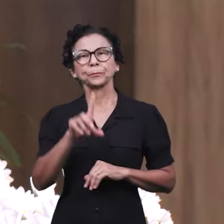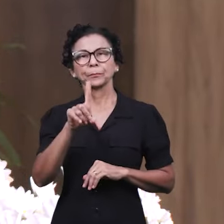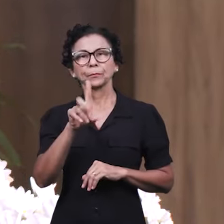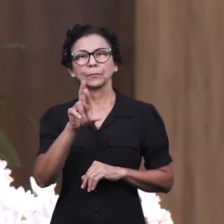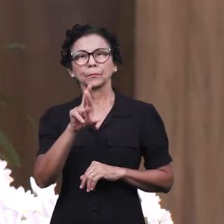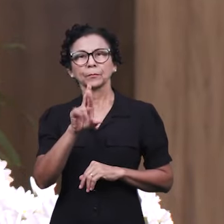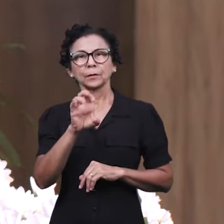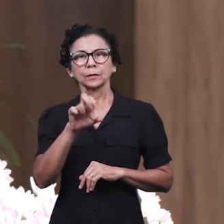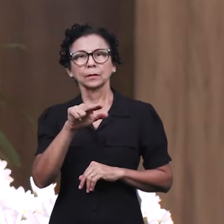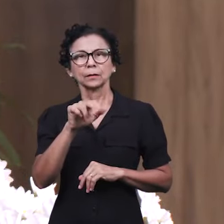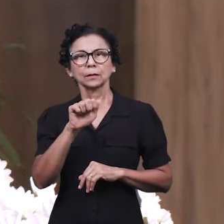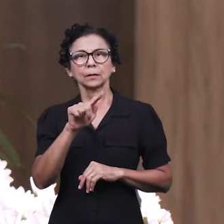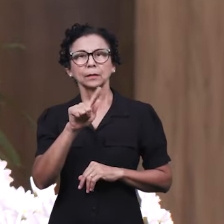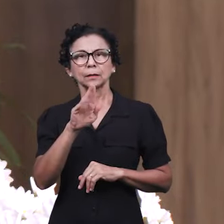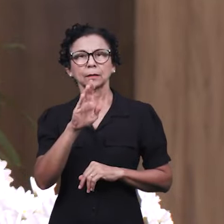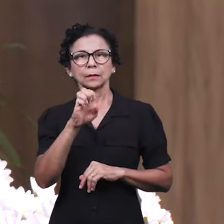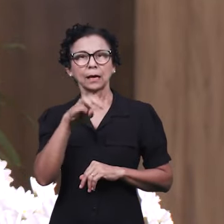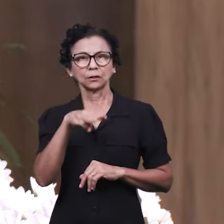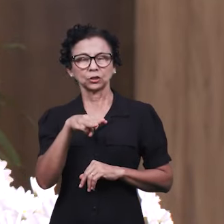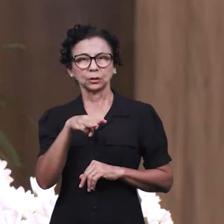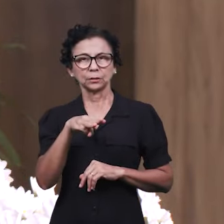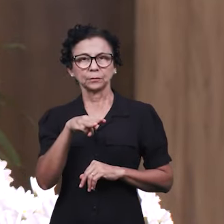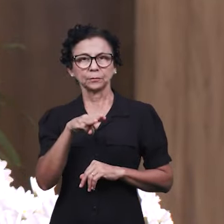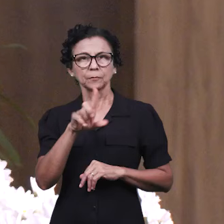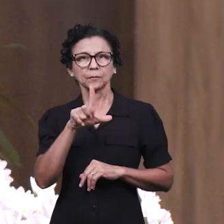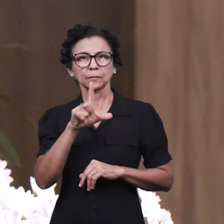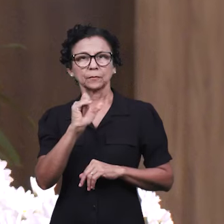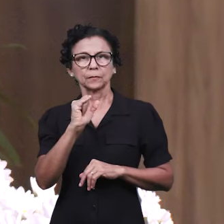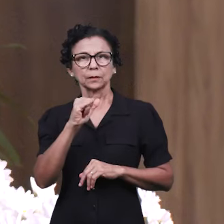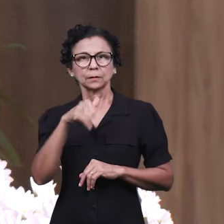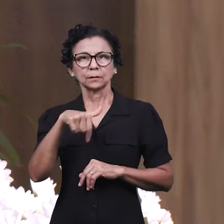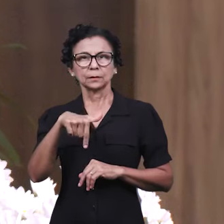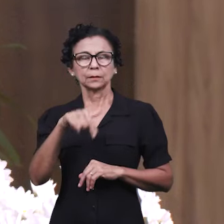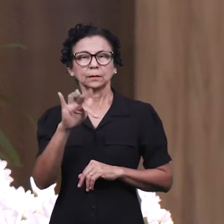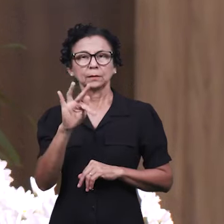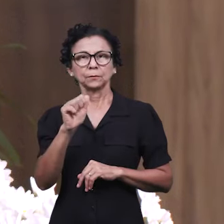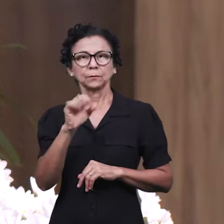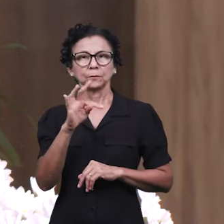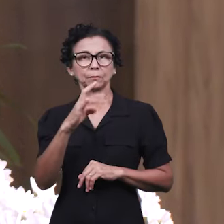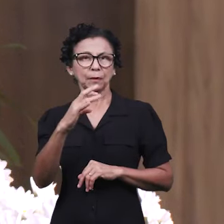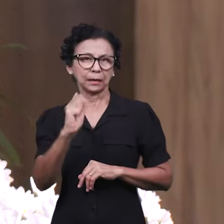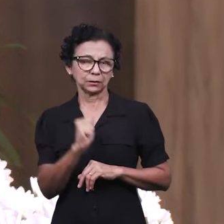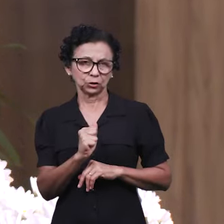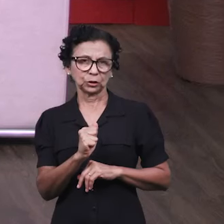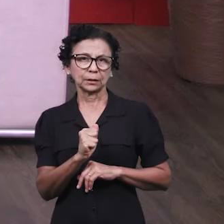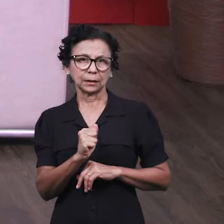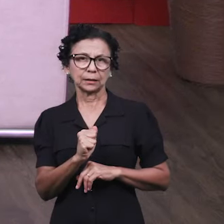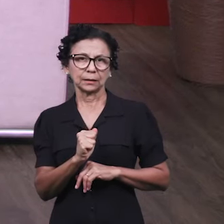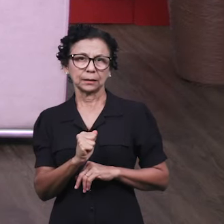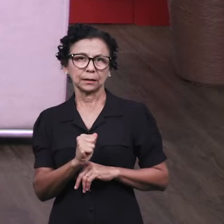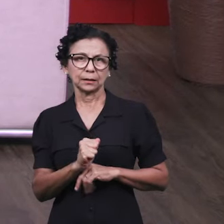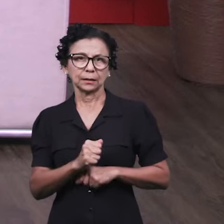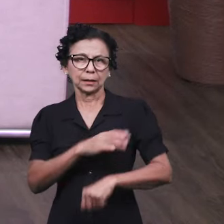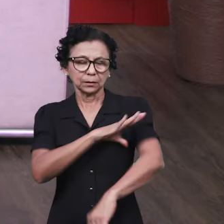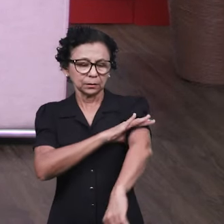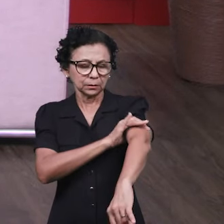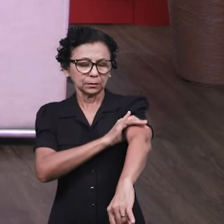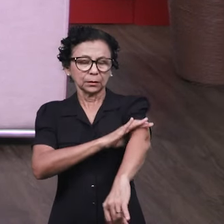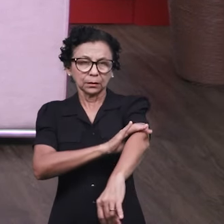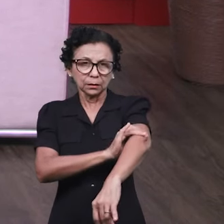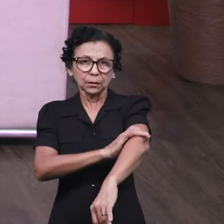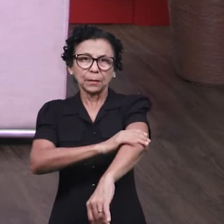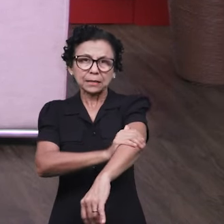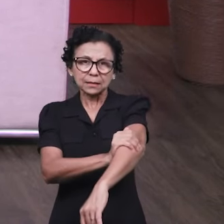ela tem capacidade talvez de aliviar um pouco desses sintomas são dores nas pernas uma circulação mais lenta exatamente a